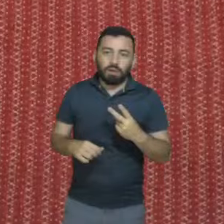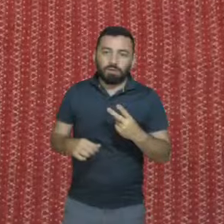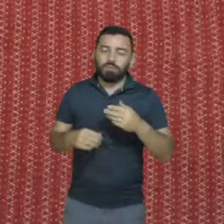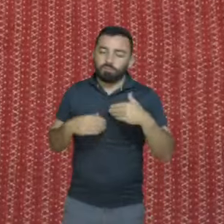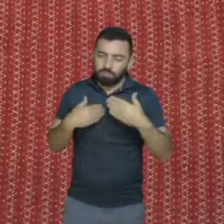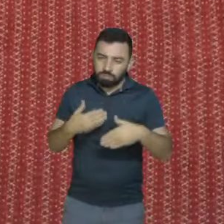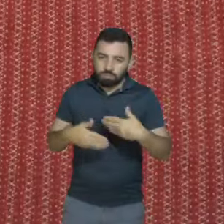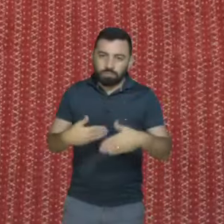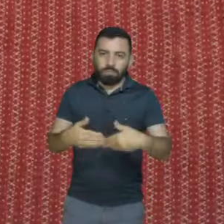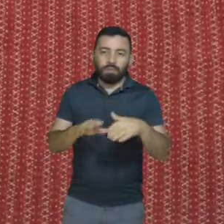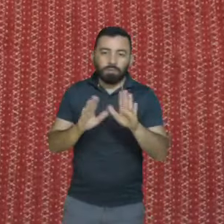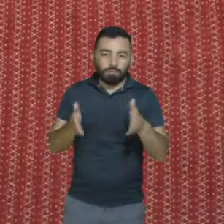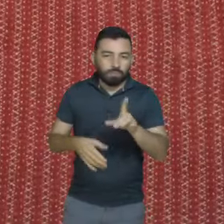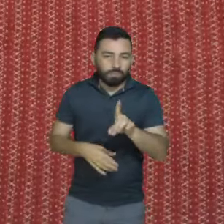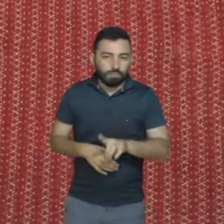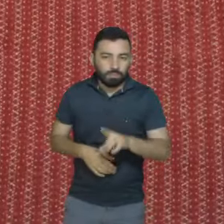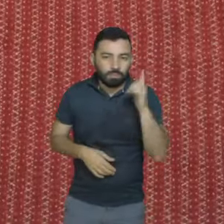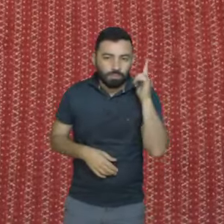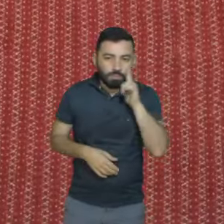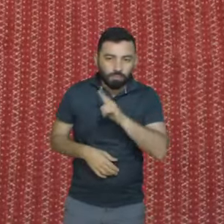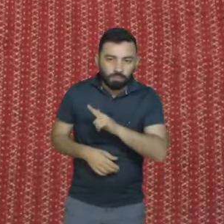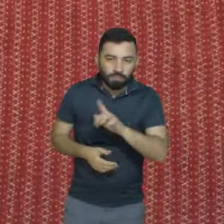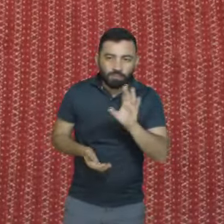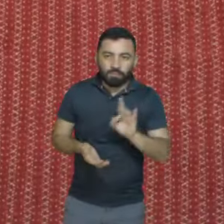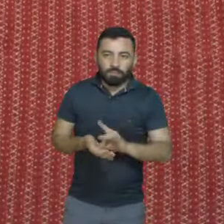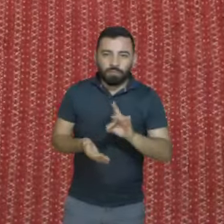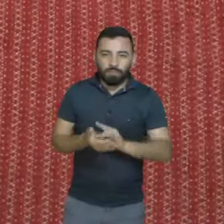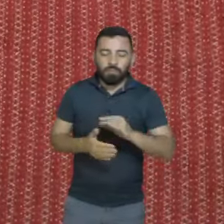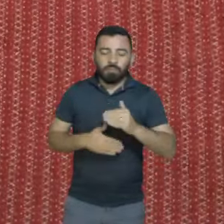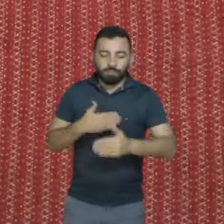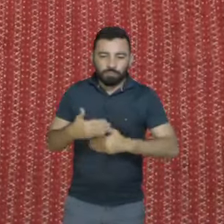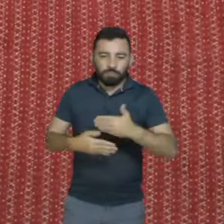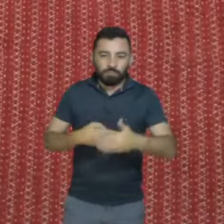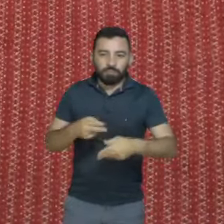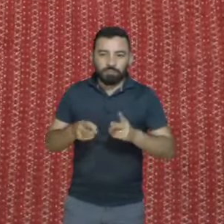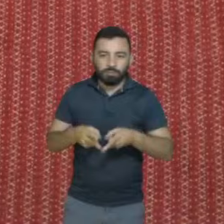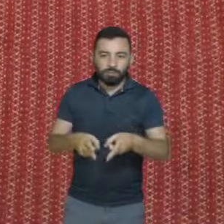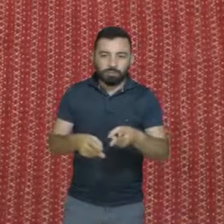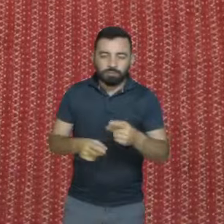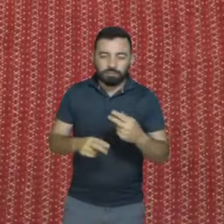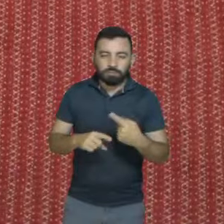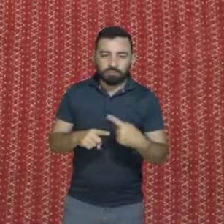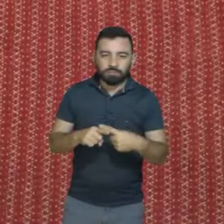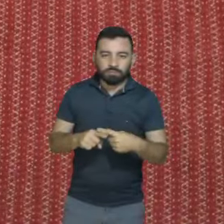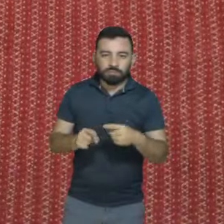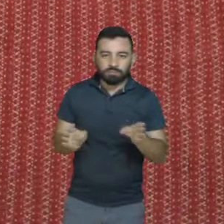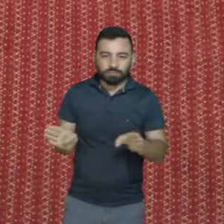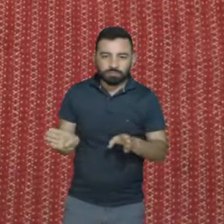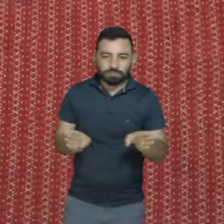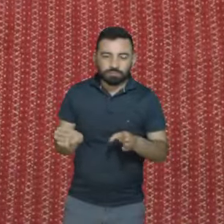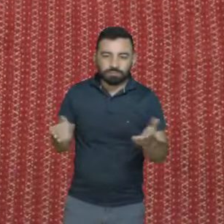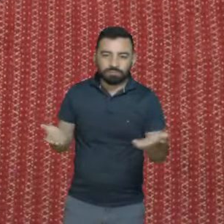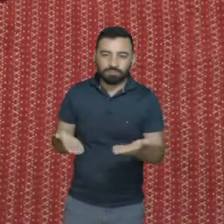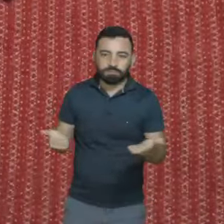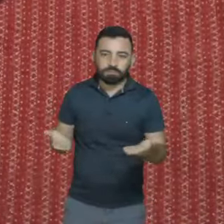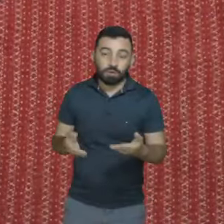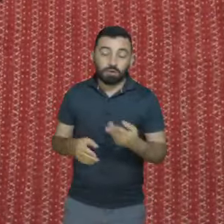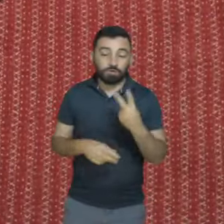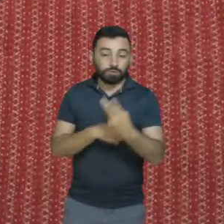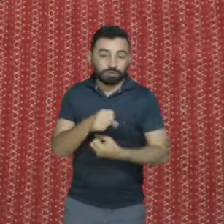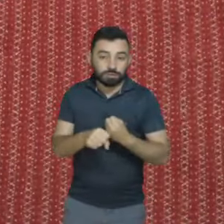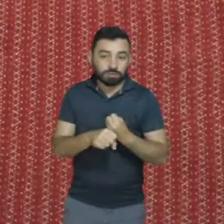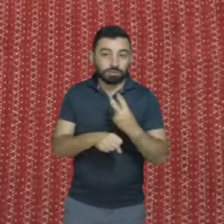mesa diretora, para que a gente possa fazer a roda girar novamente, haja vista que nós estamos num período de, a cada 2 anos,